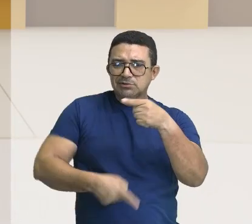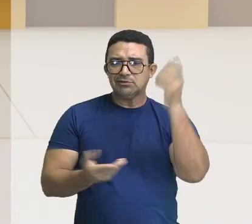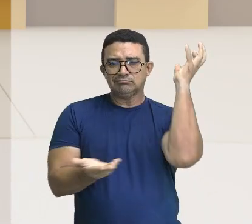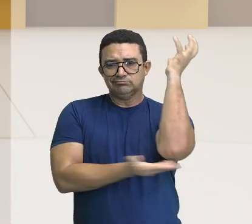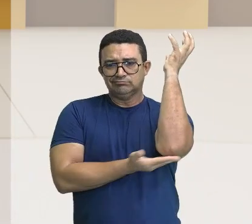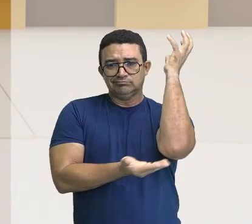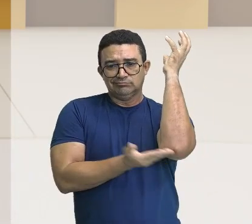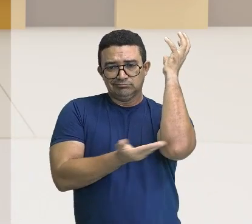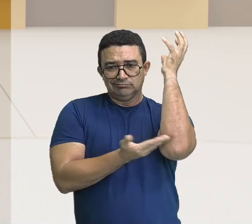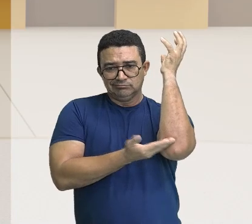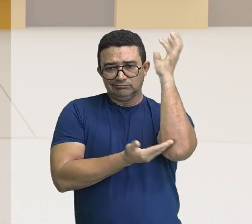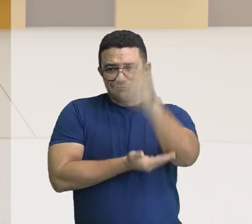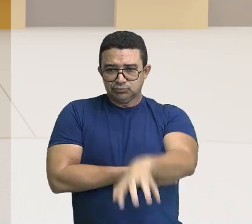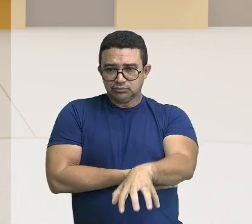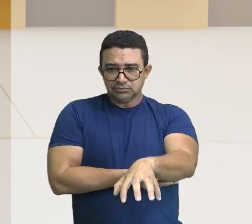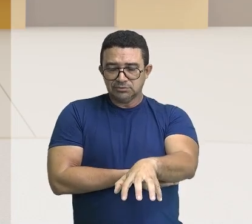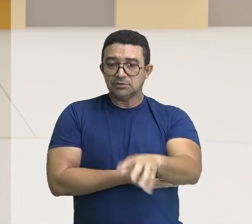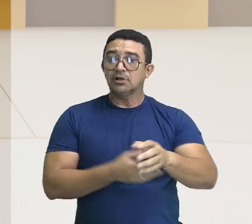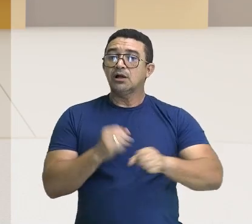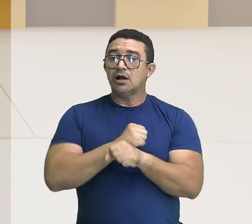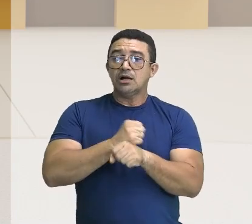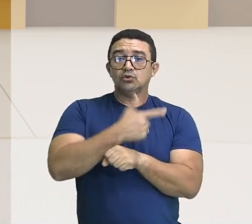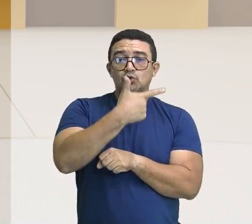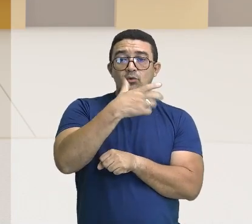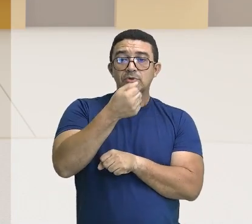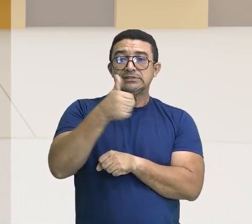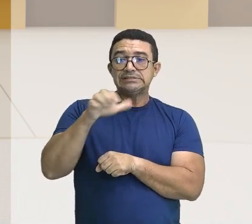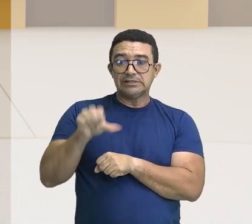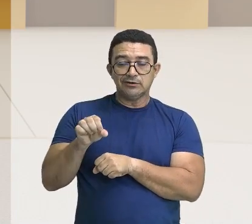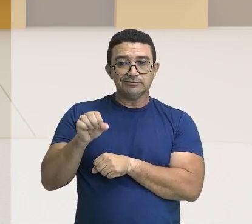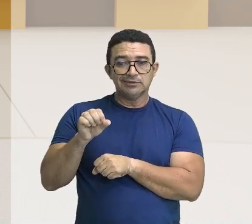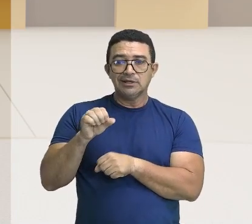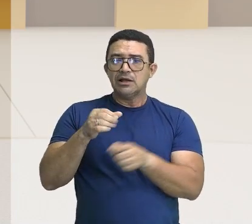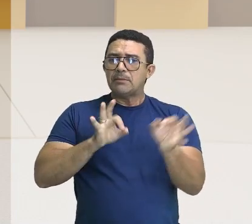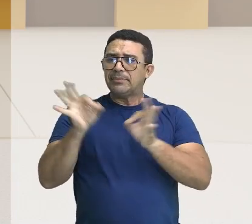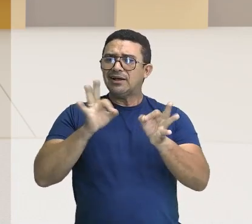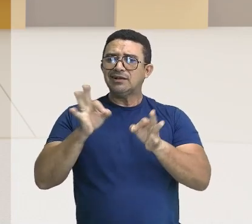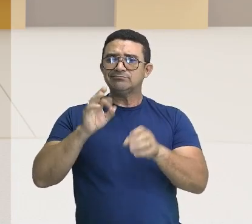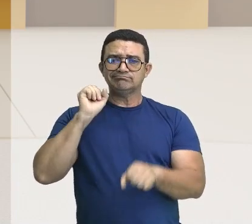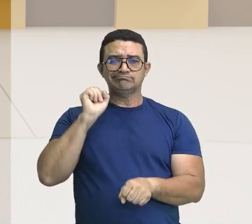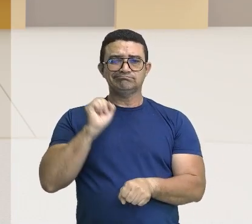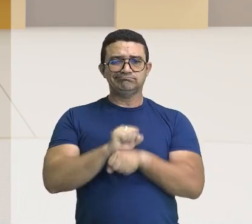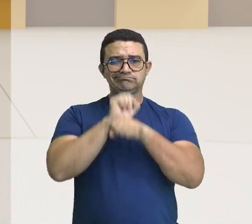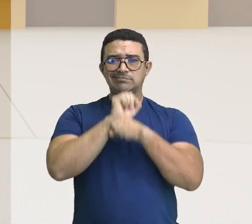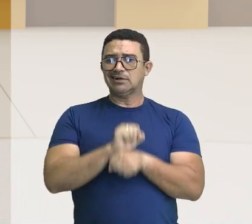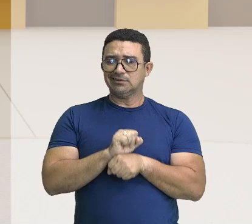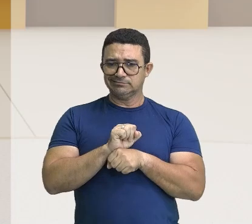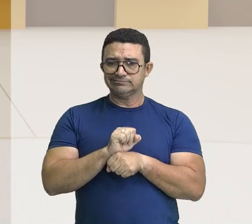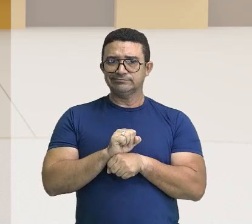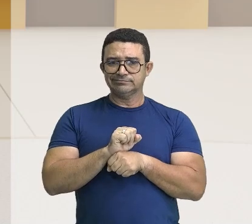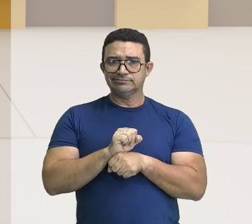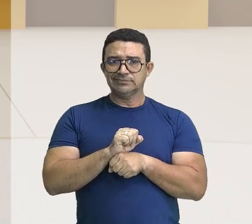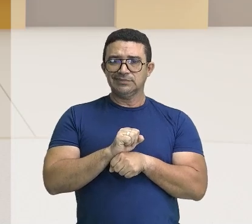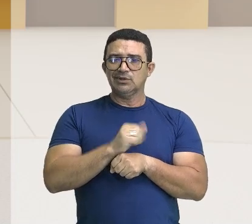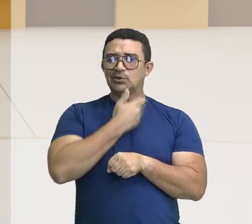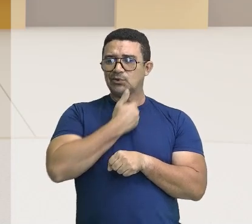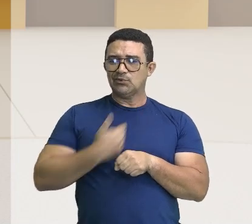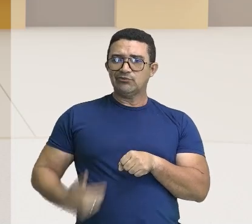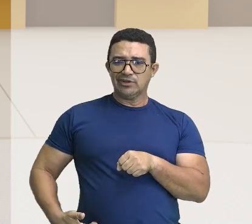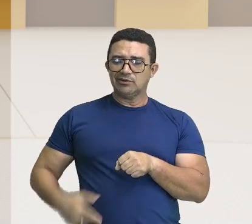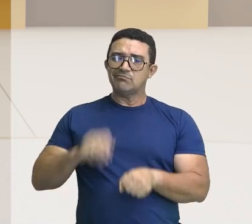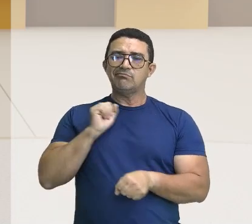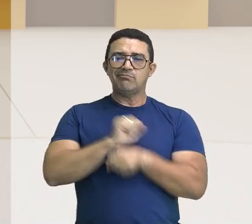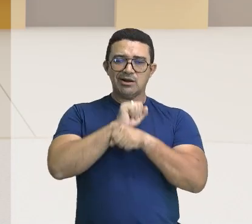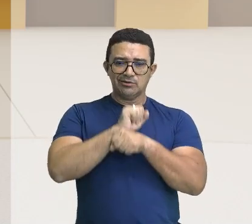de 2019, esse plano foi suspenso, né? Lembra daquelas iniciativas governamentais que a gente falava que